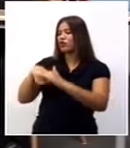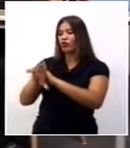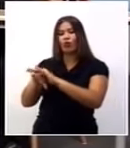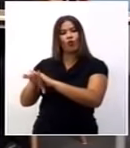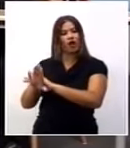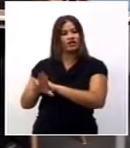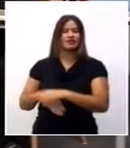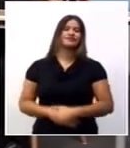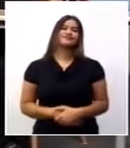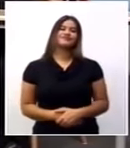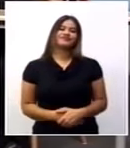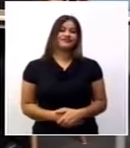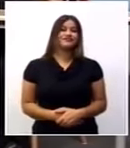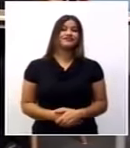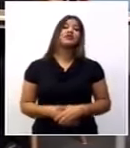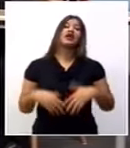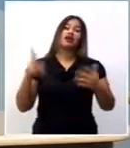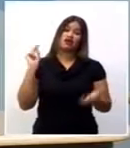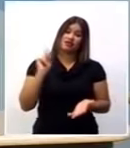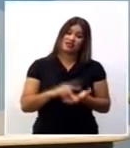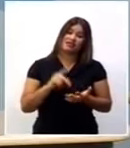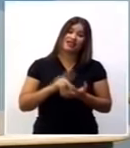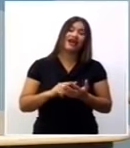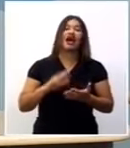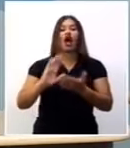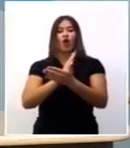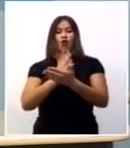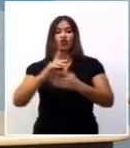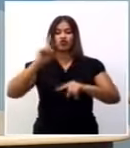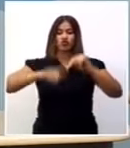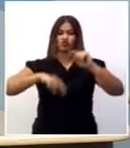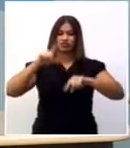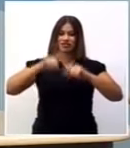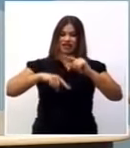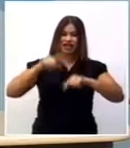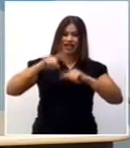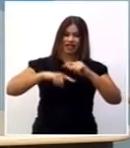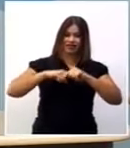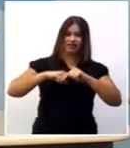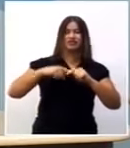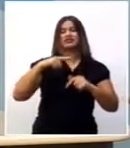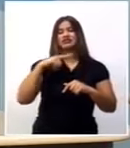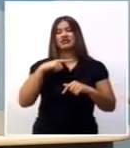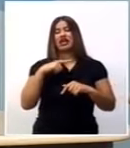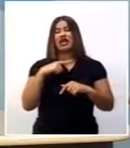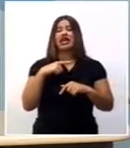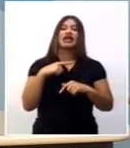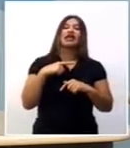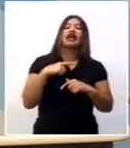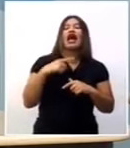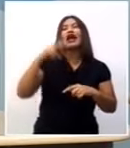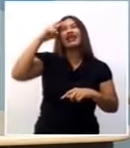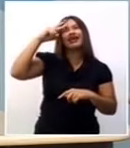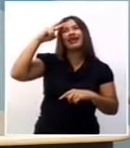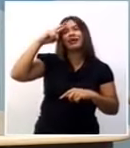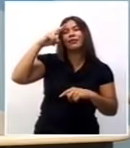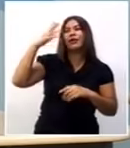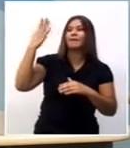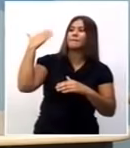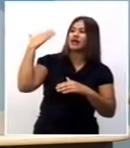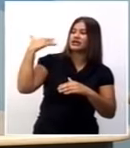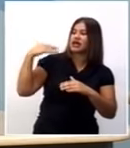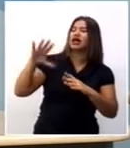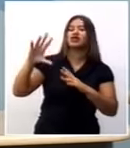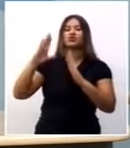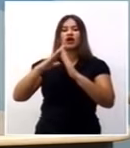ainda são crianças, mas quando vocês crescerem, vocês vão lembrar que vocês na casa do pai, do avô, tinham alguns objetos que vocês